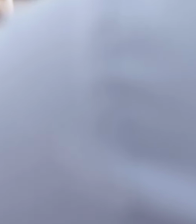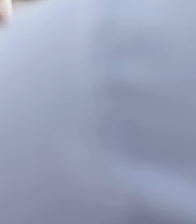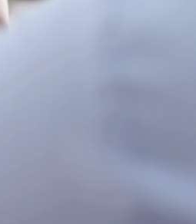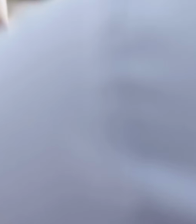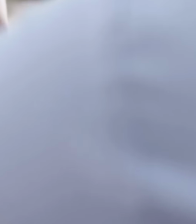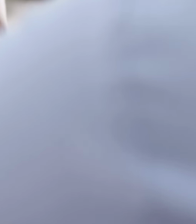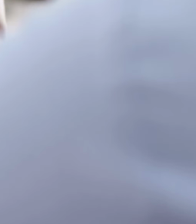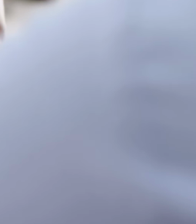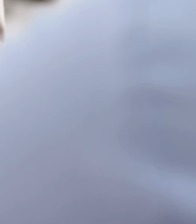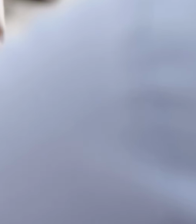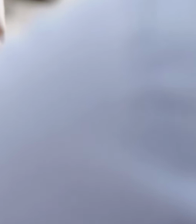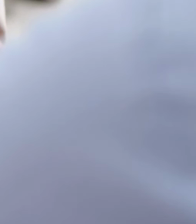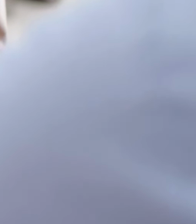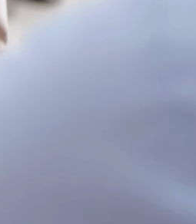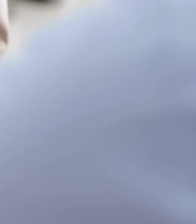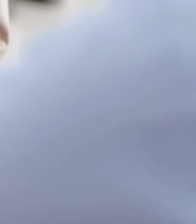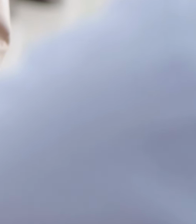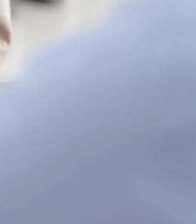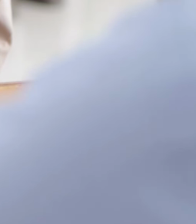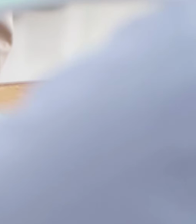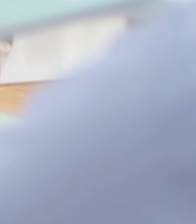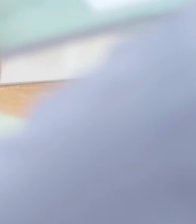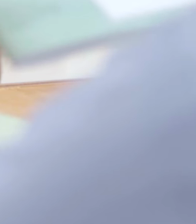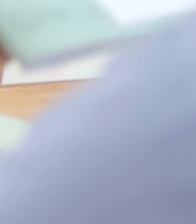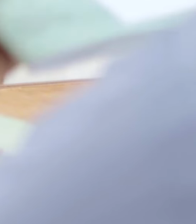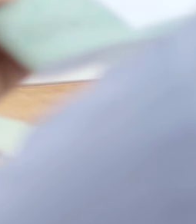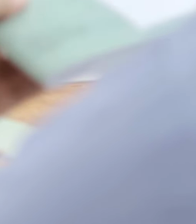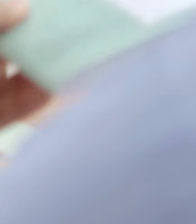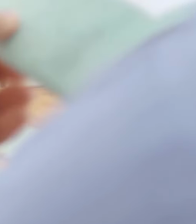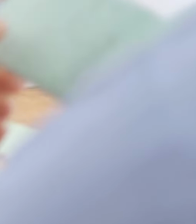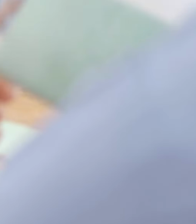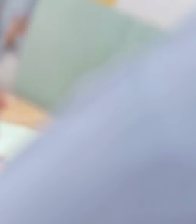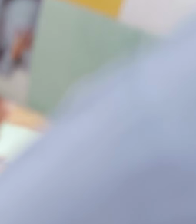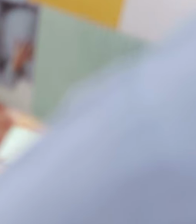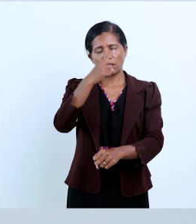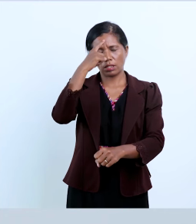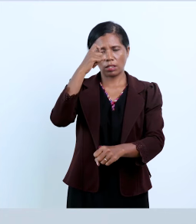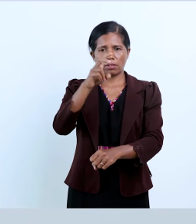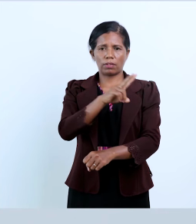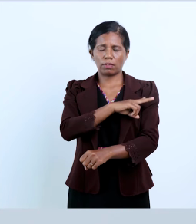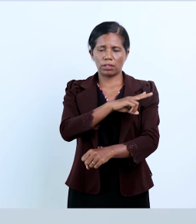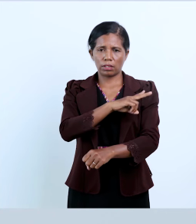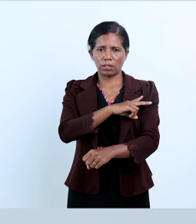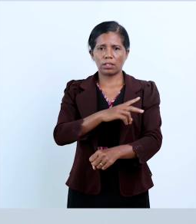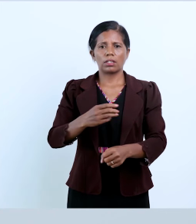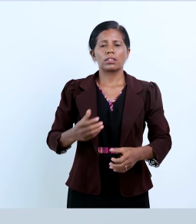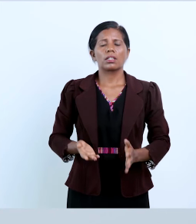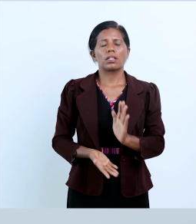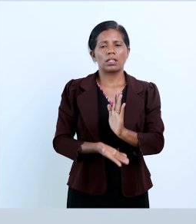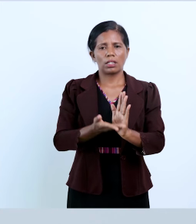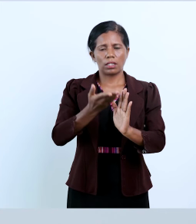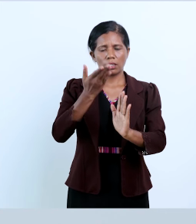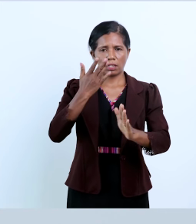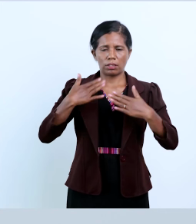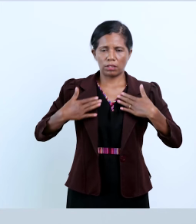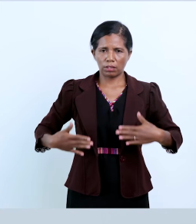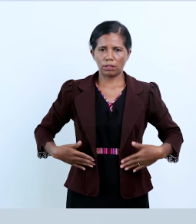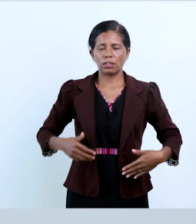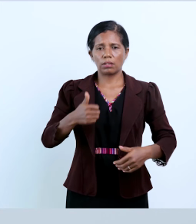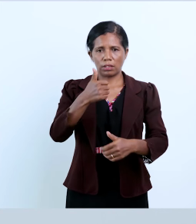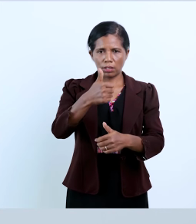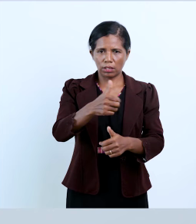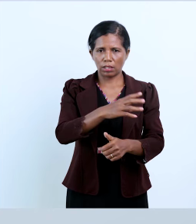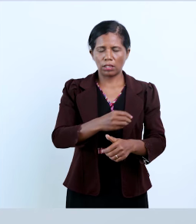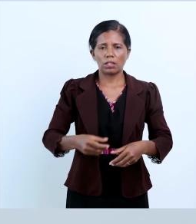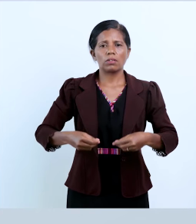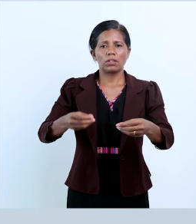risco moras pneumococcal e a comunidade nialet, ou há menos circulação patogênica. Tamba vacina pneumococcus se hasa